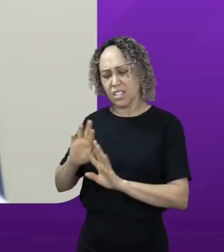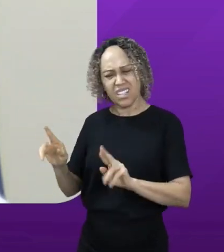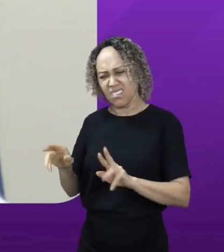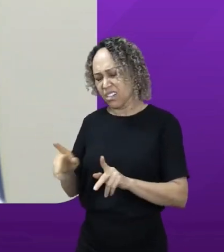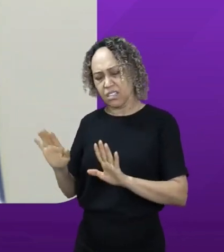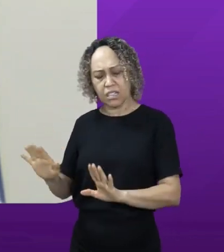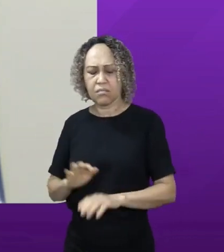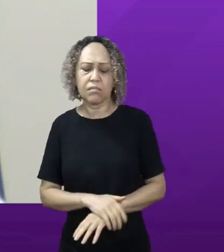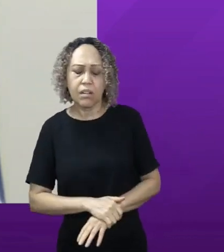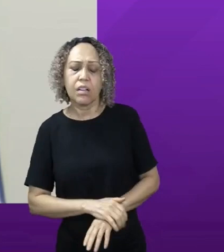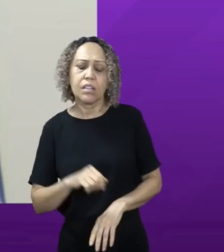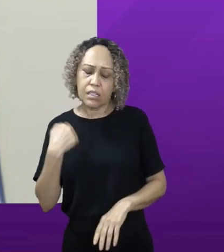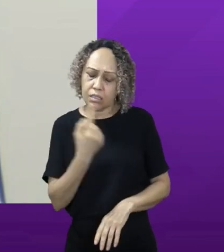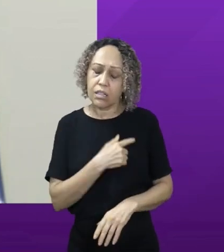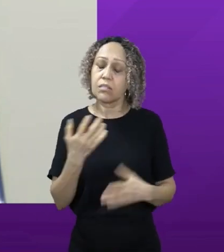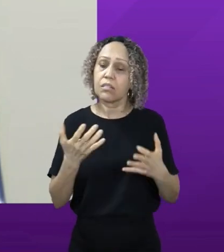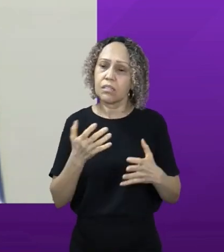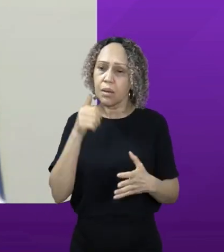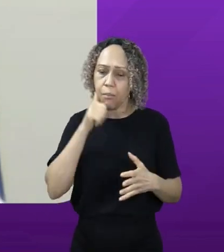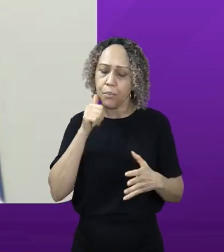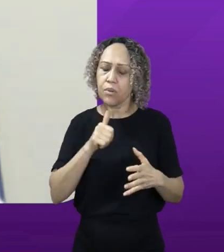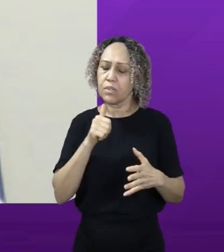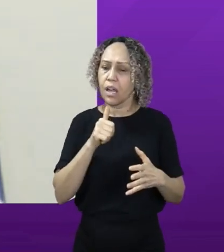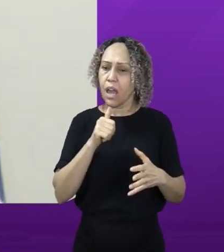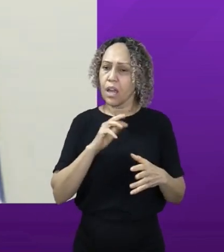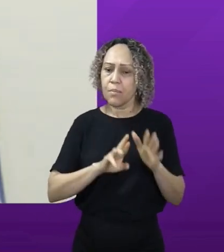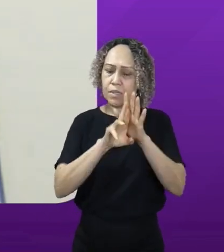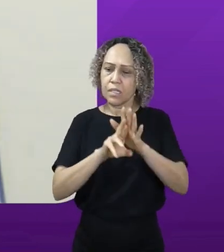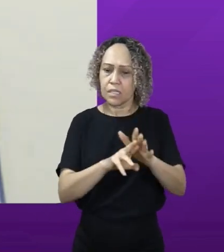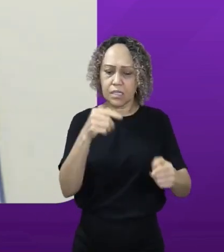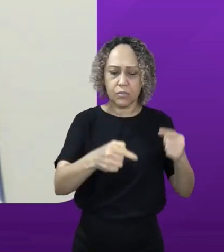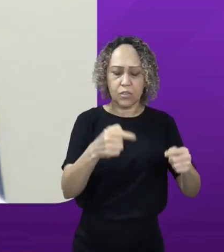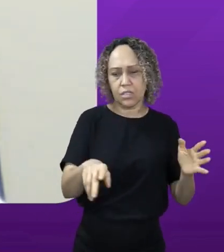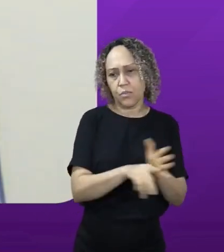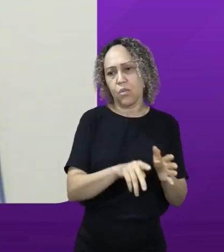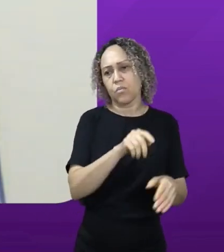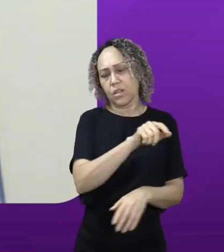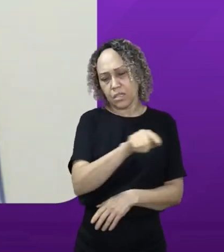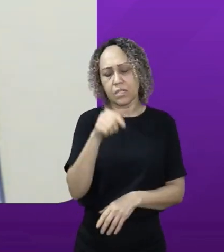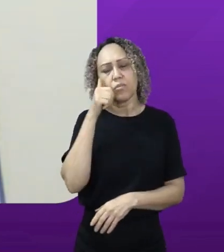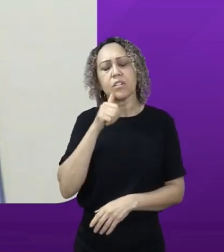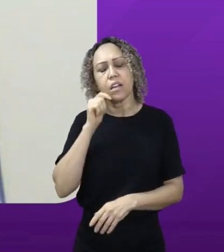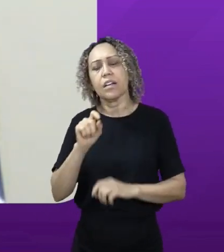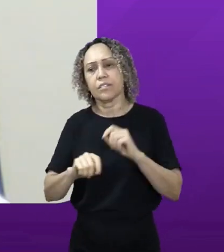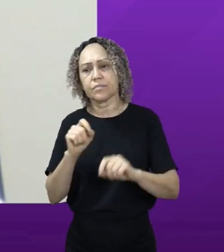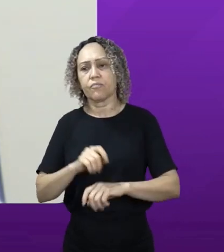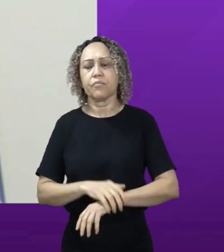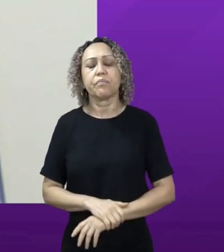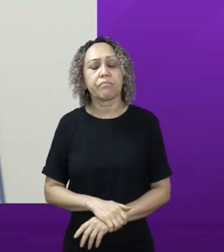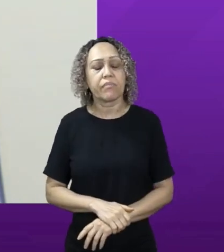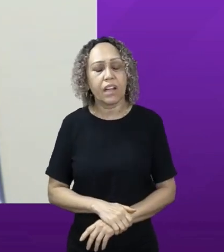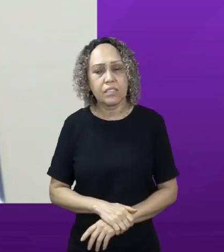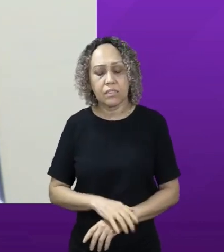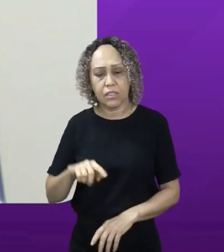construam políticas públicas de defesa dos direitos das mulheres, de enfrentamento às violências, inclusive fazer um resgate, né, que